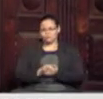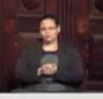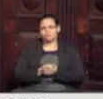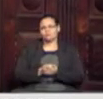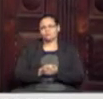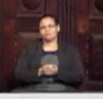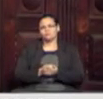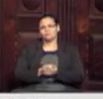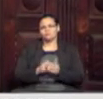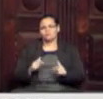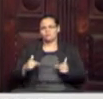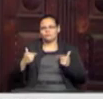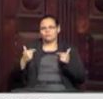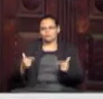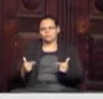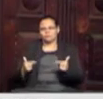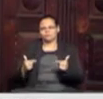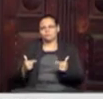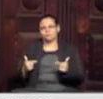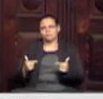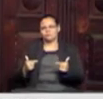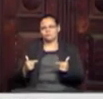na ação